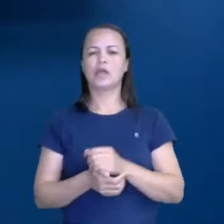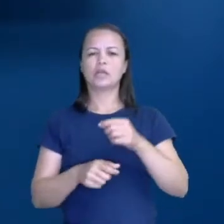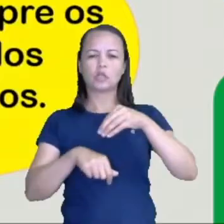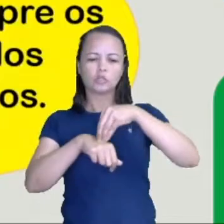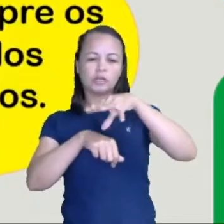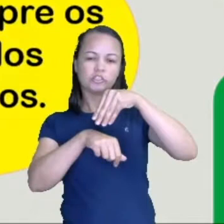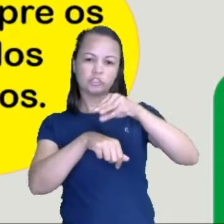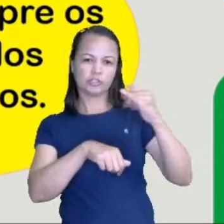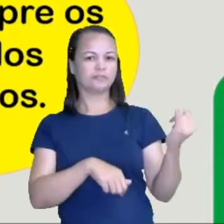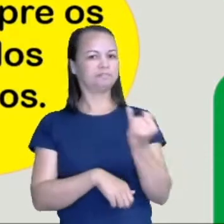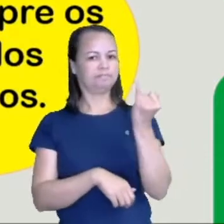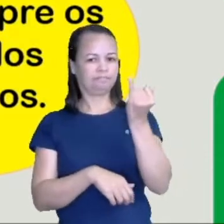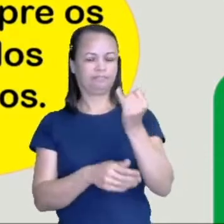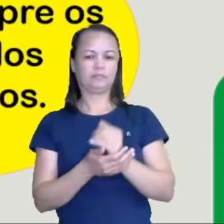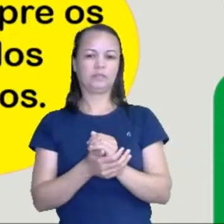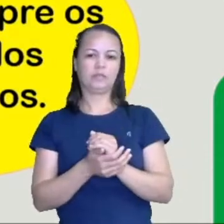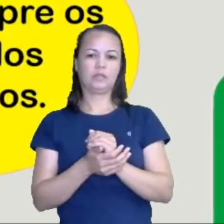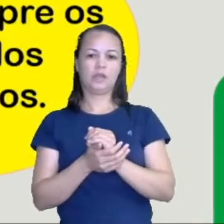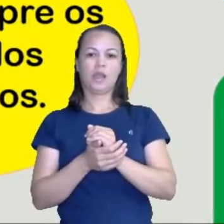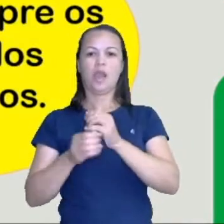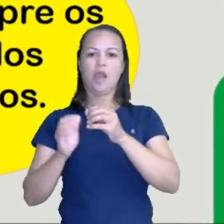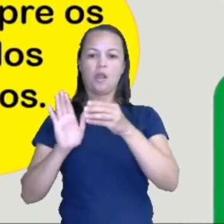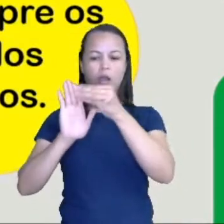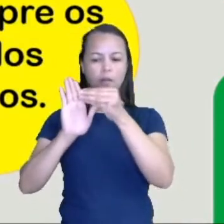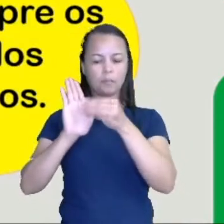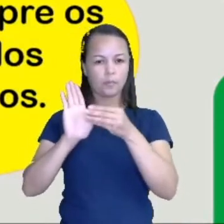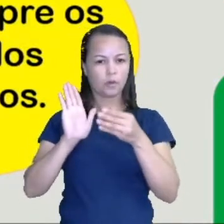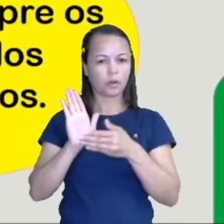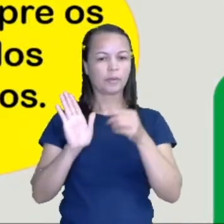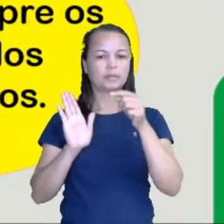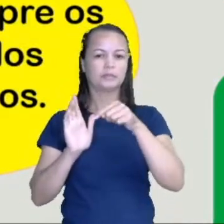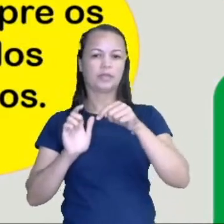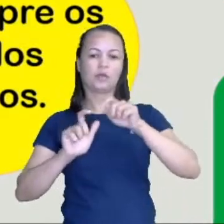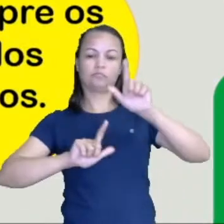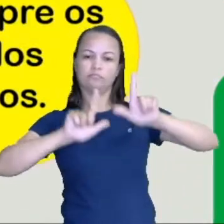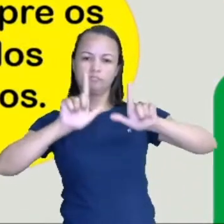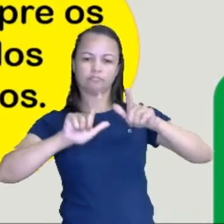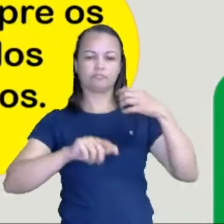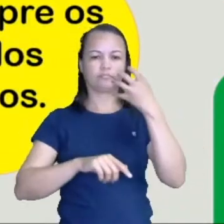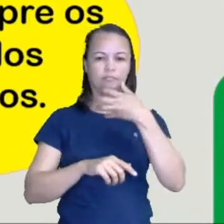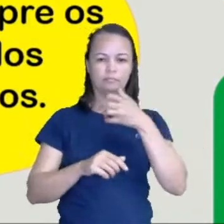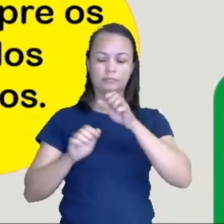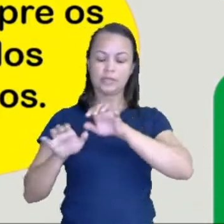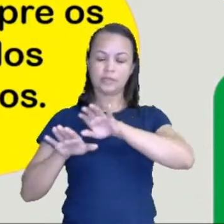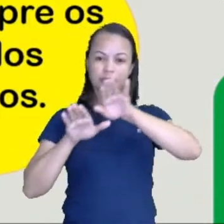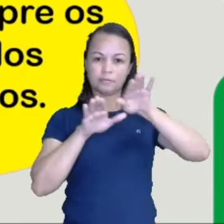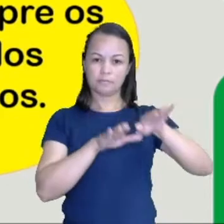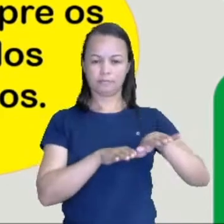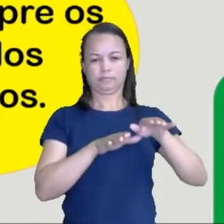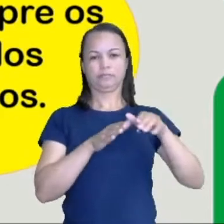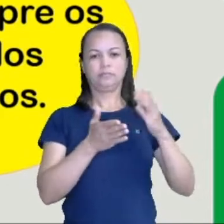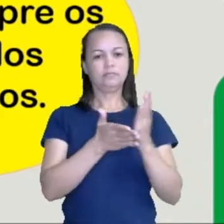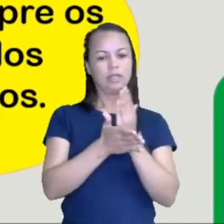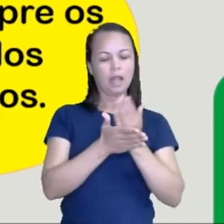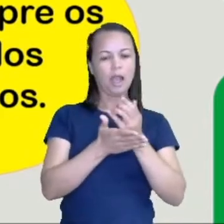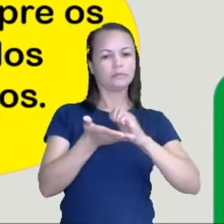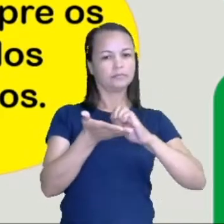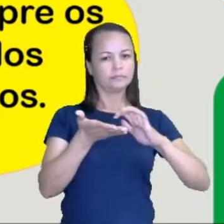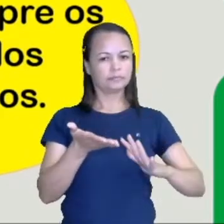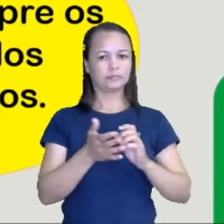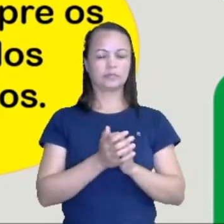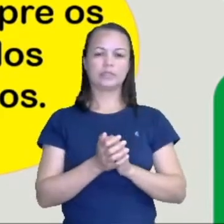dicas essenciais. Acompanhe a programação da TV e do rádio, separe o seu material de estudos, realize todas as